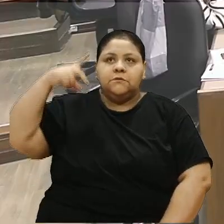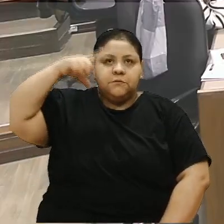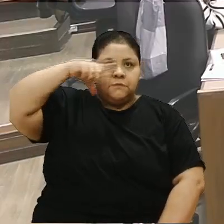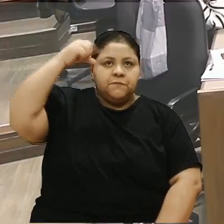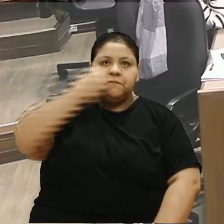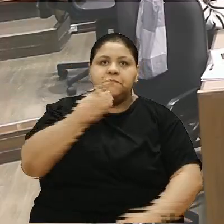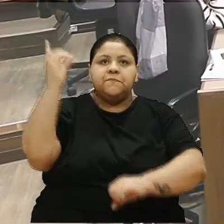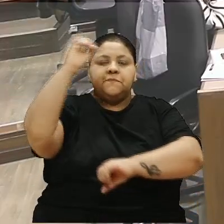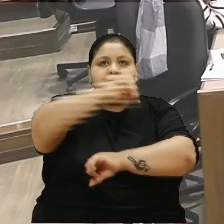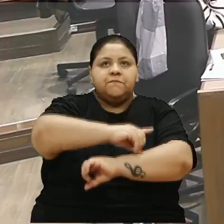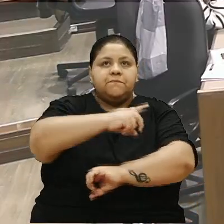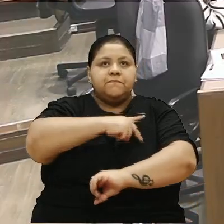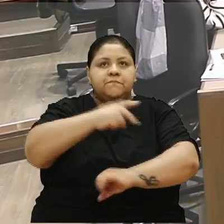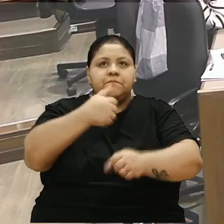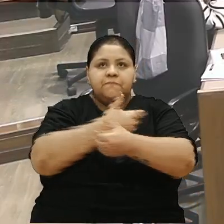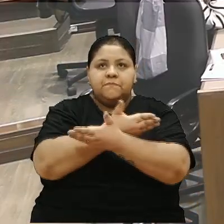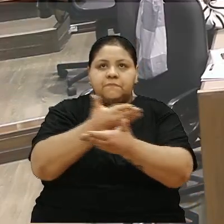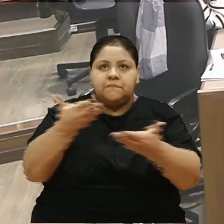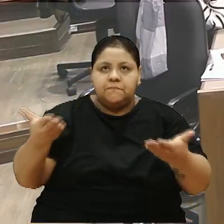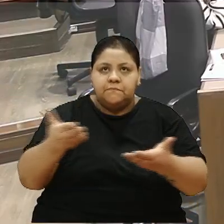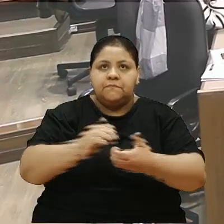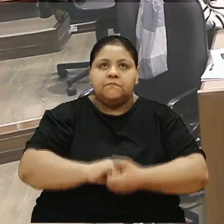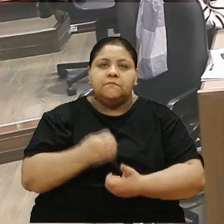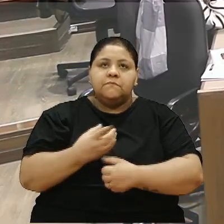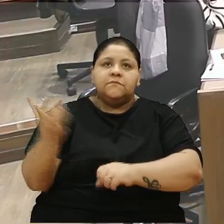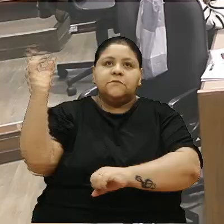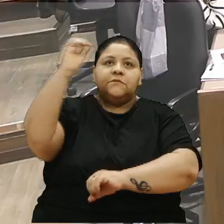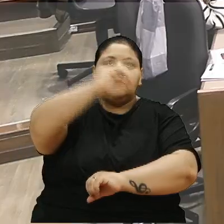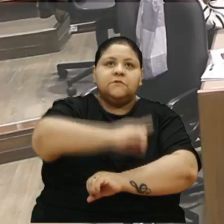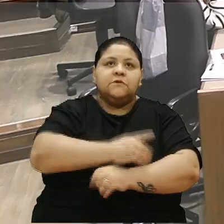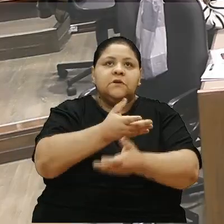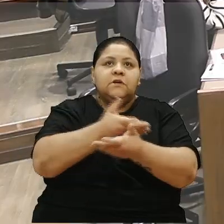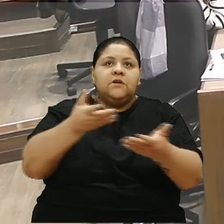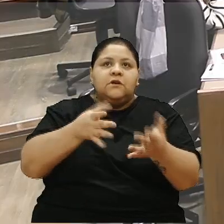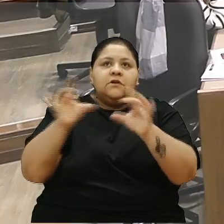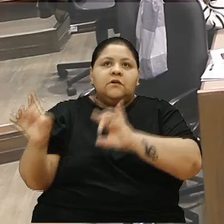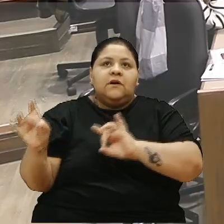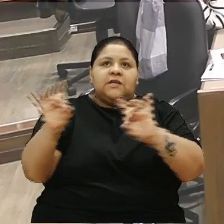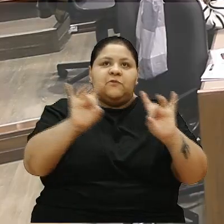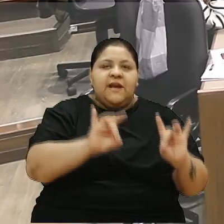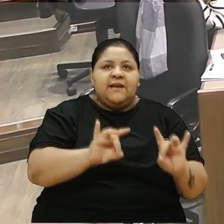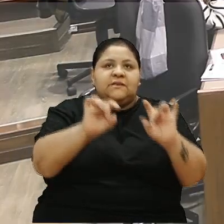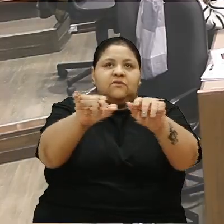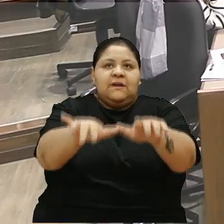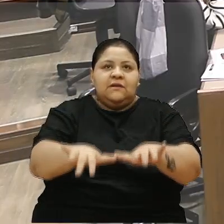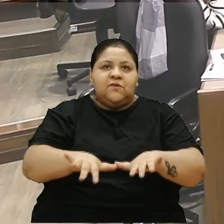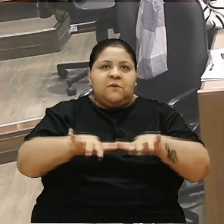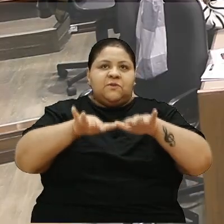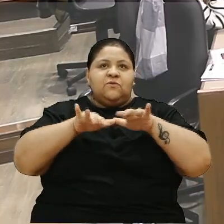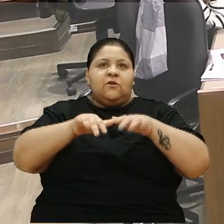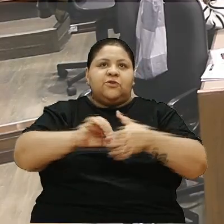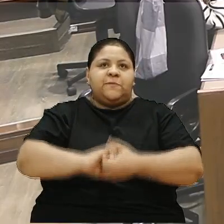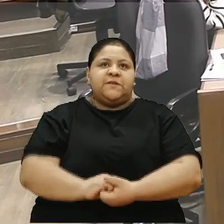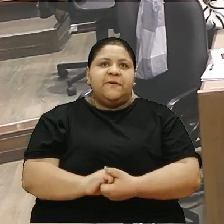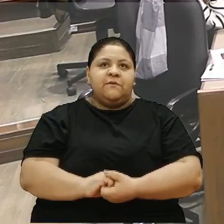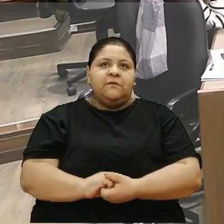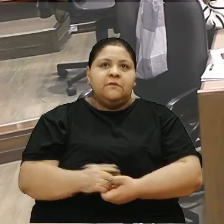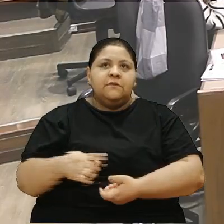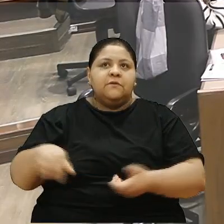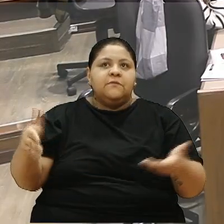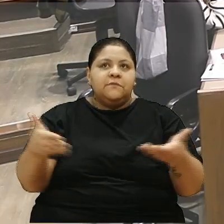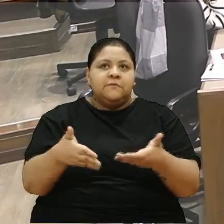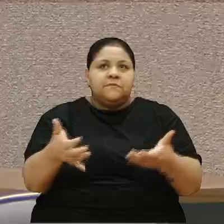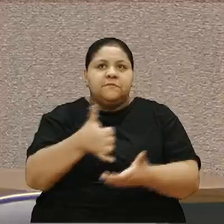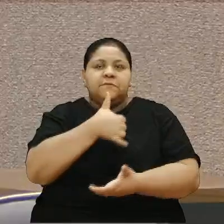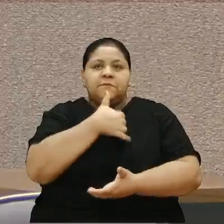Bom dia, presidente. Bom dia, nobres pares. Bom dia, pessoal que nos assiste aqui no plenário. Hoje tenho 2 votos de pesar,